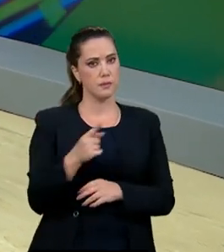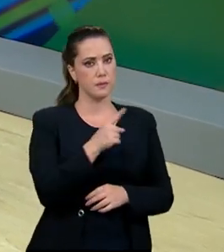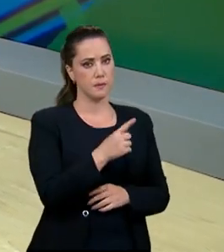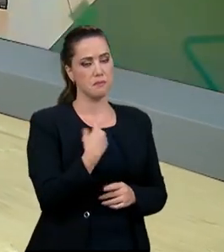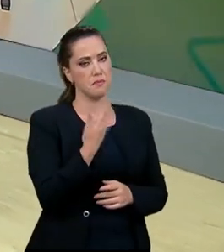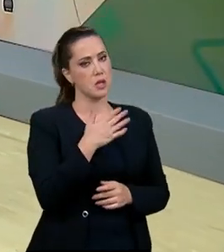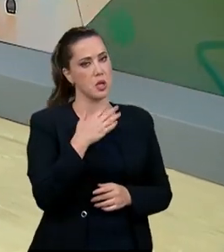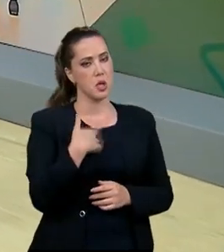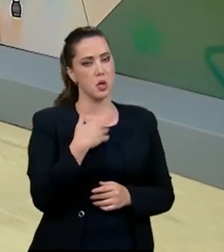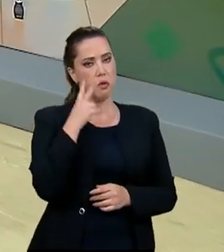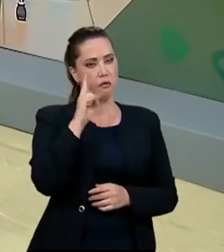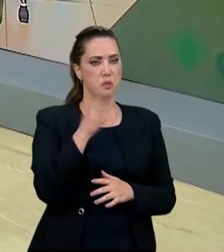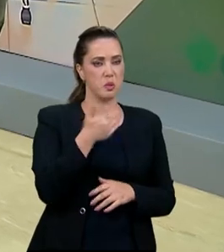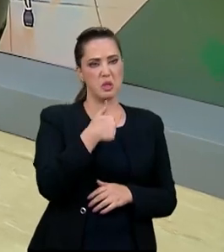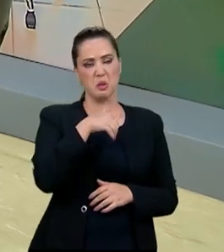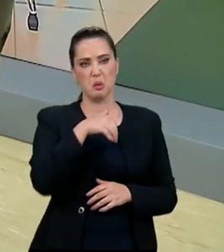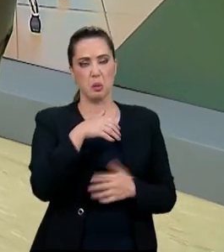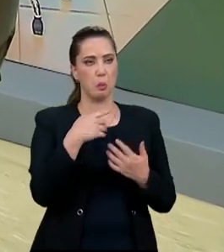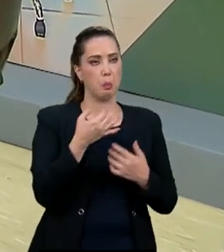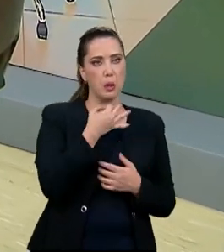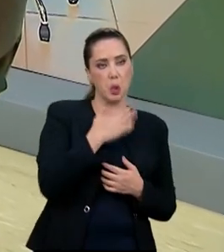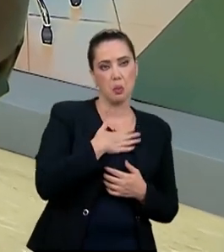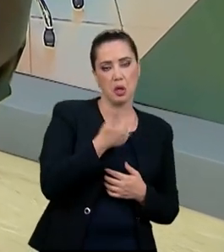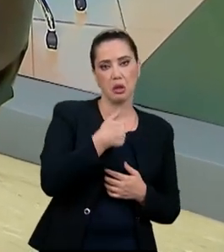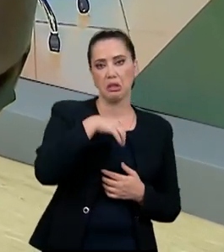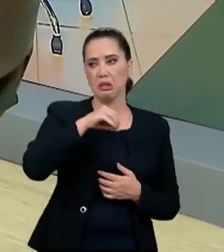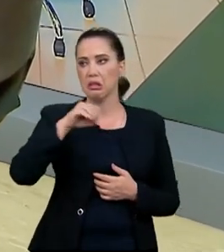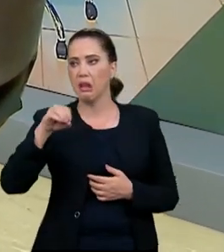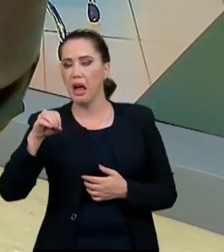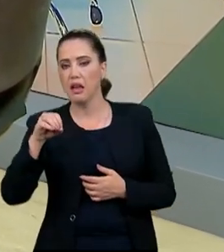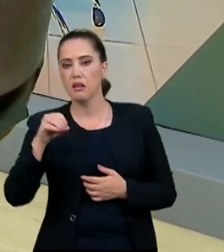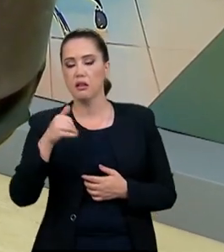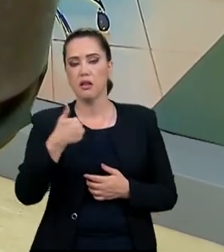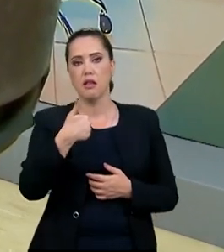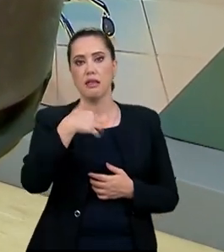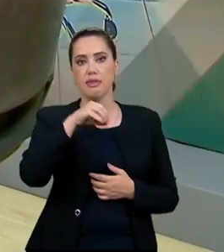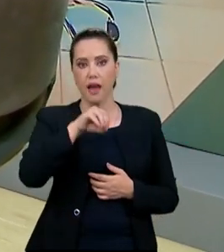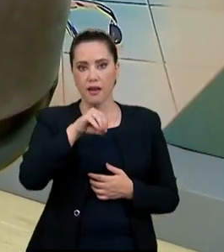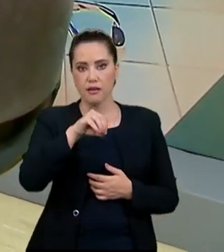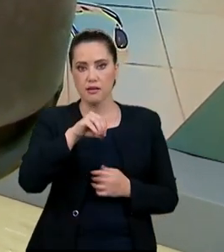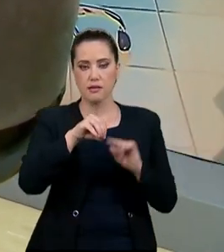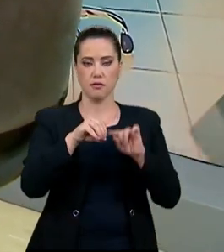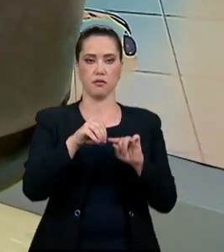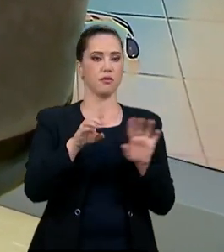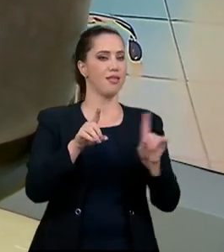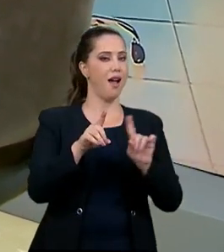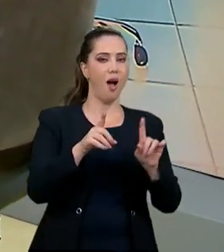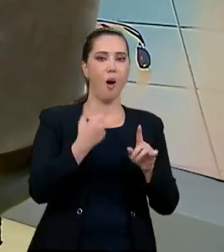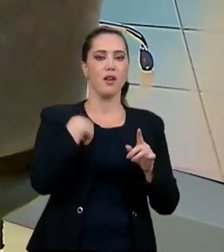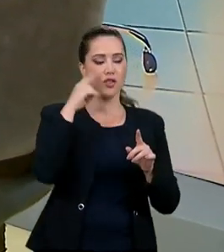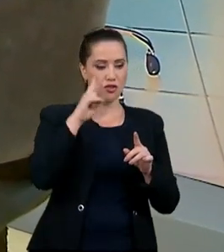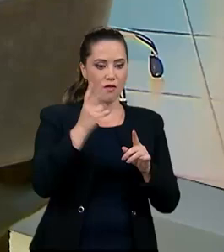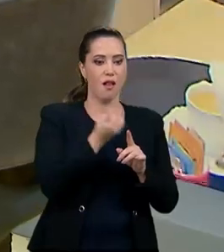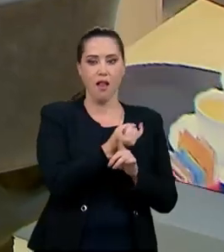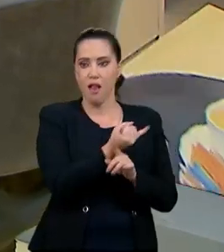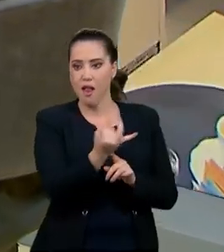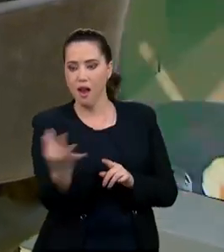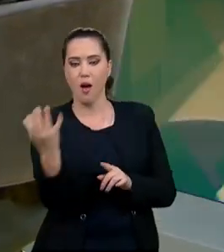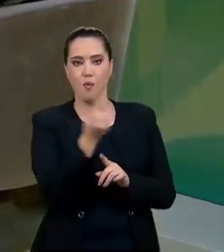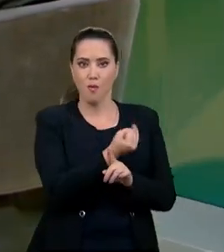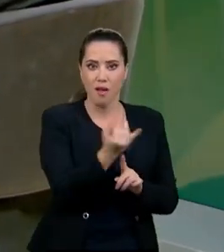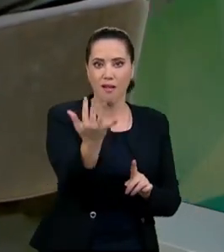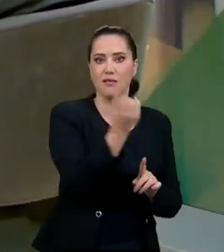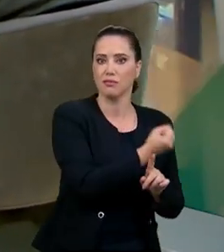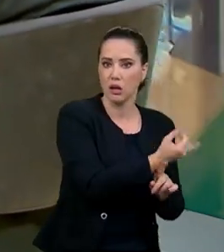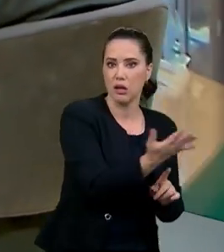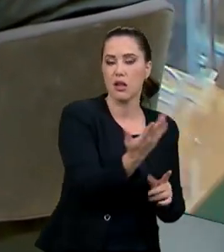eram em torno de dezenas. A gente está fazendo o levantamento. Neste momento, estamos fechando esse levantamento na minha secretaria, lá na CPEC. Quando a gente olha só a CPEC e a